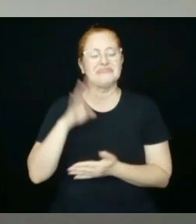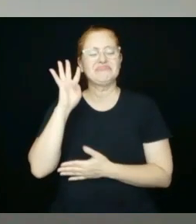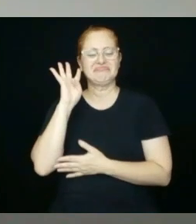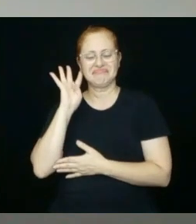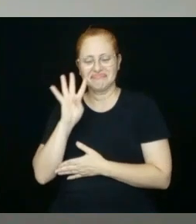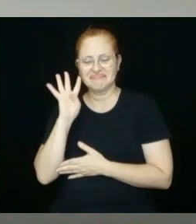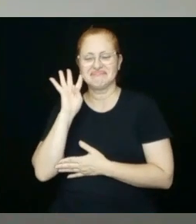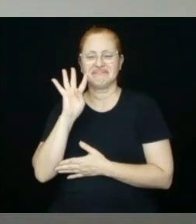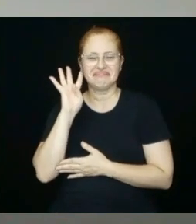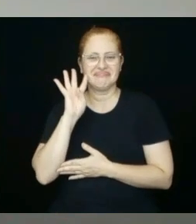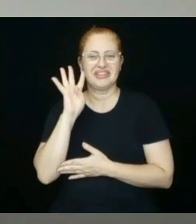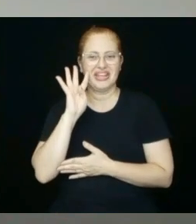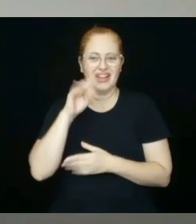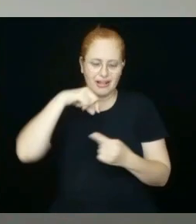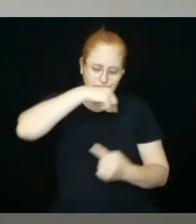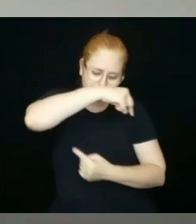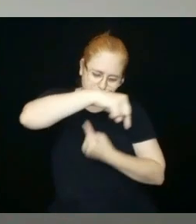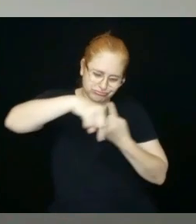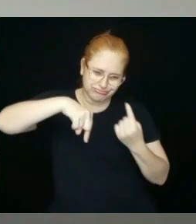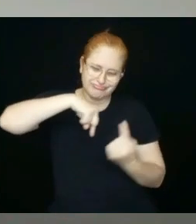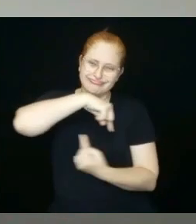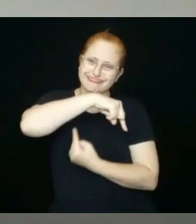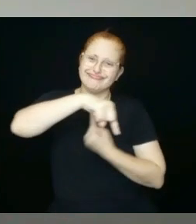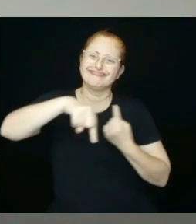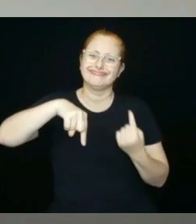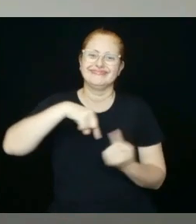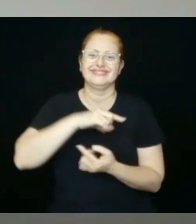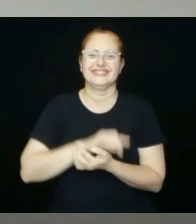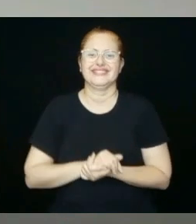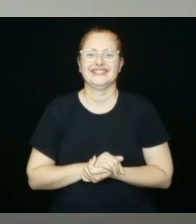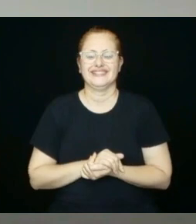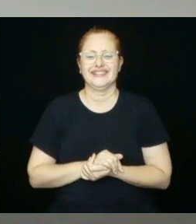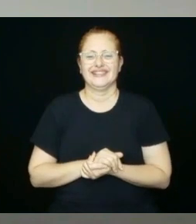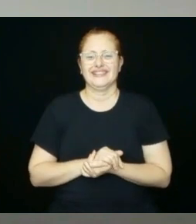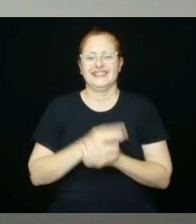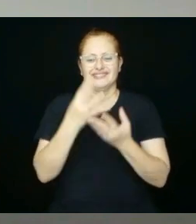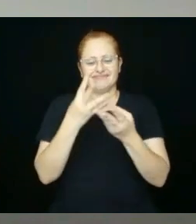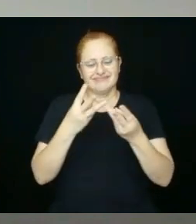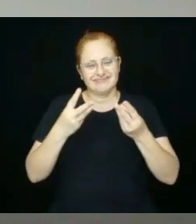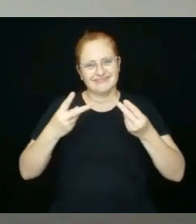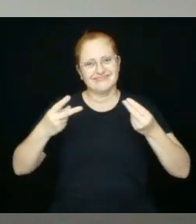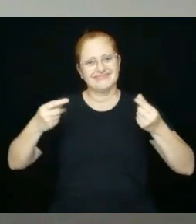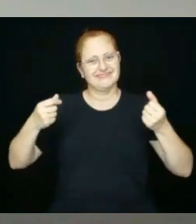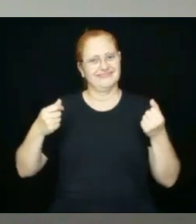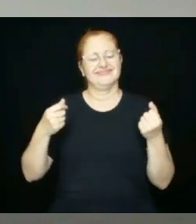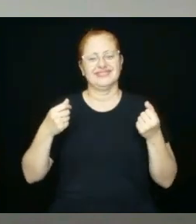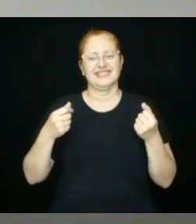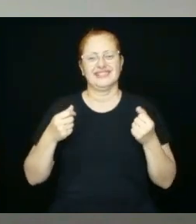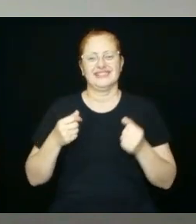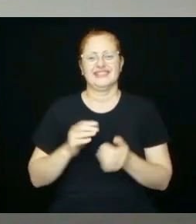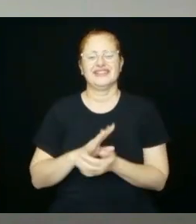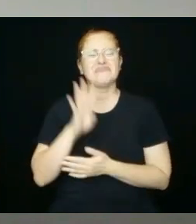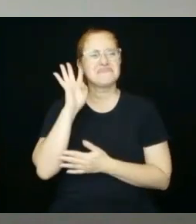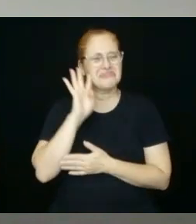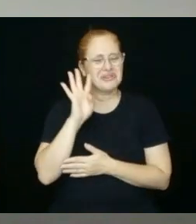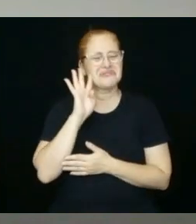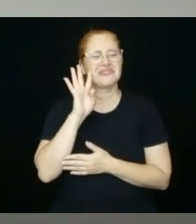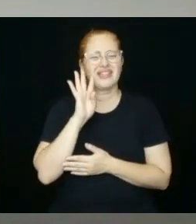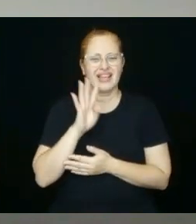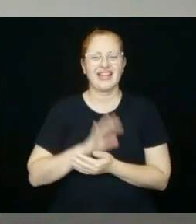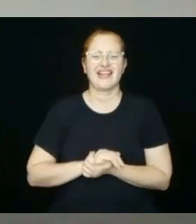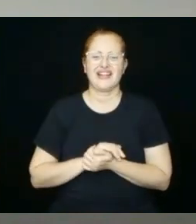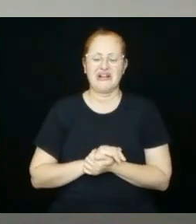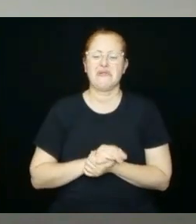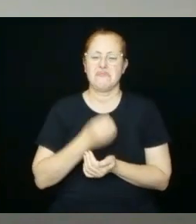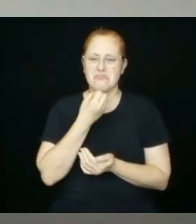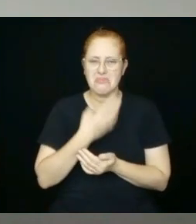legal esse círculo do... É efêmero, mas volta, sei lá. Bem... Muito legal, muito